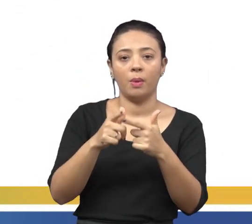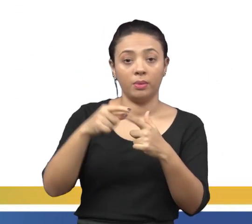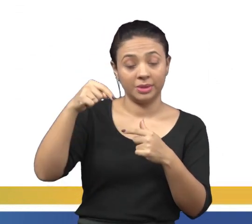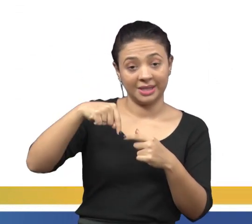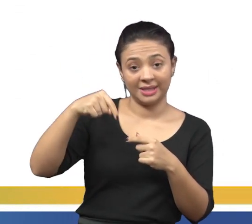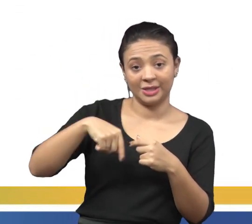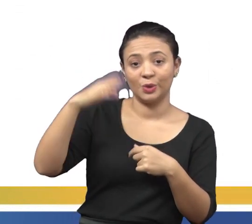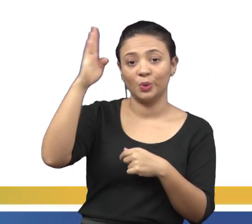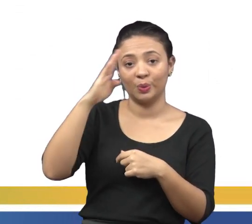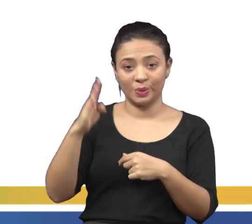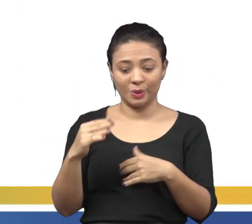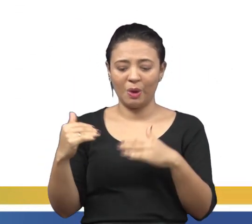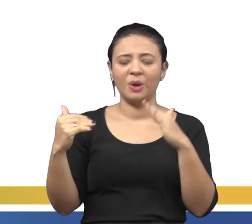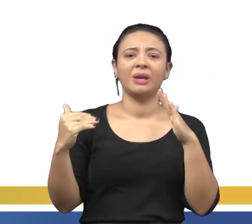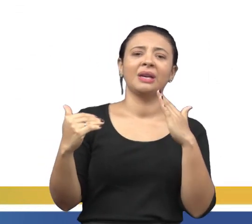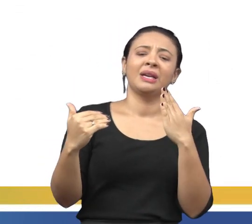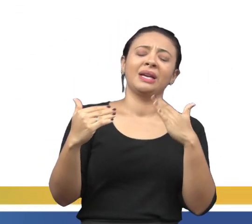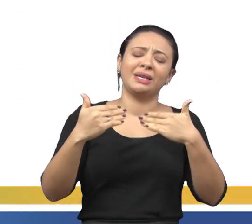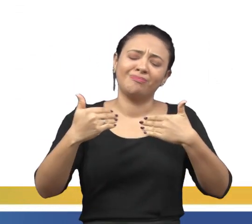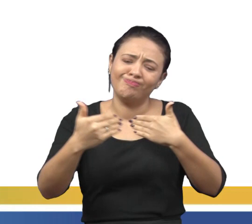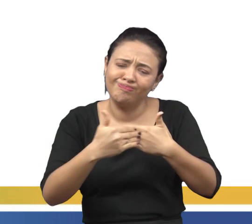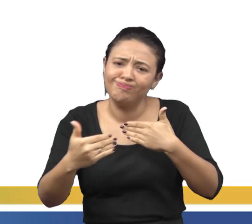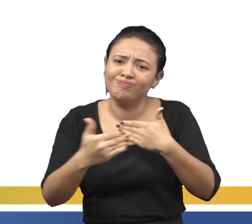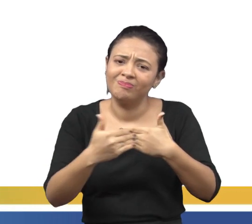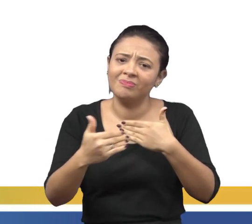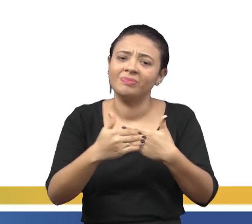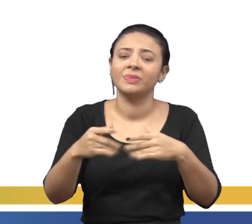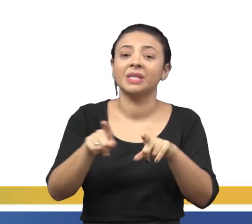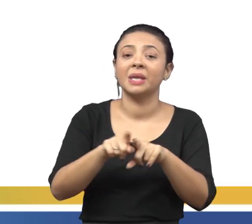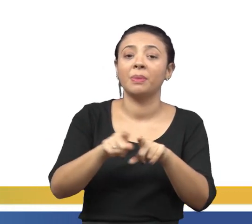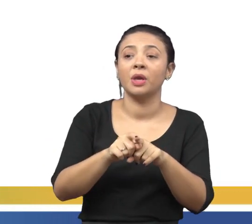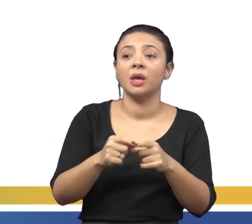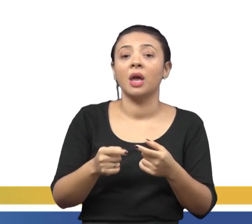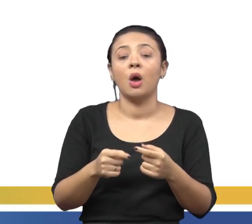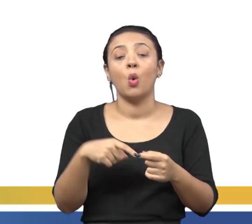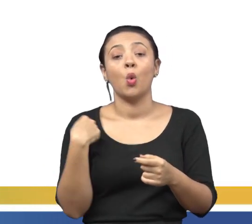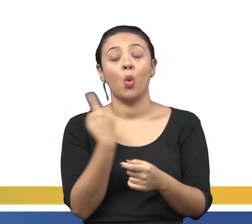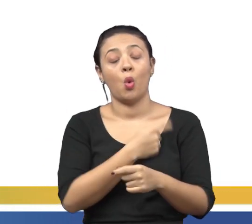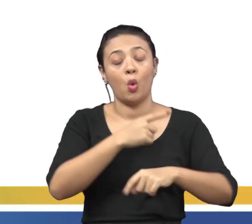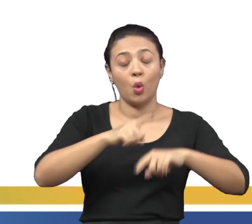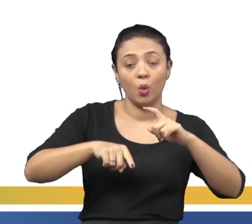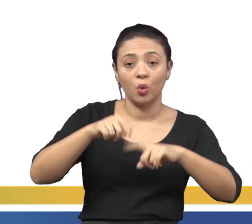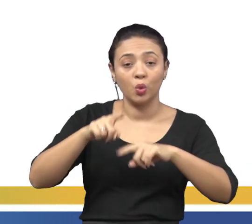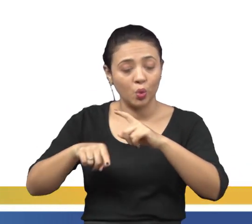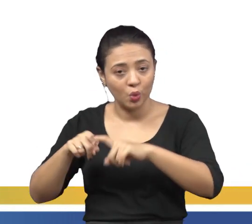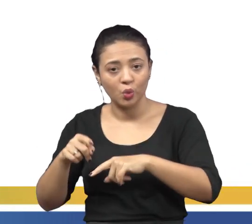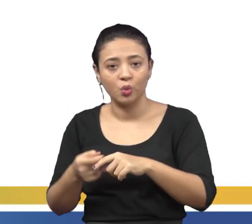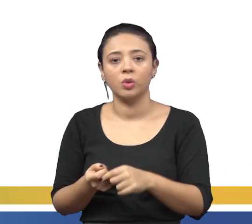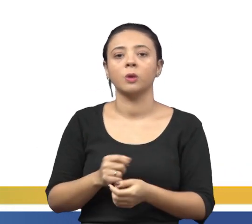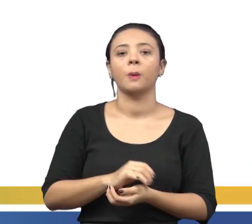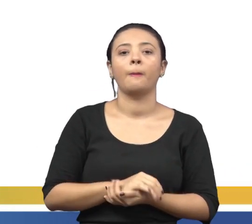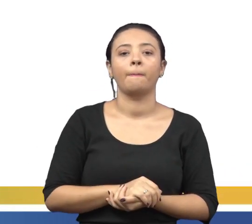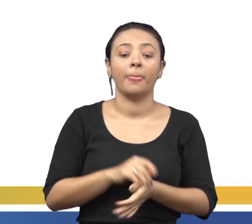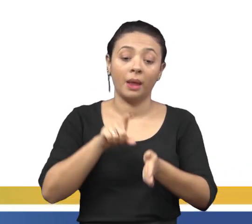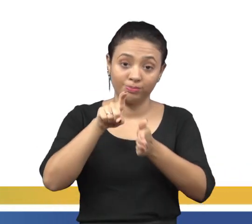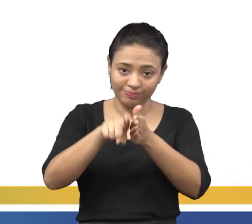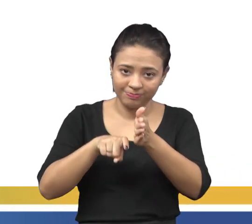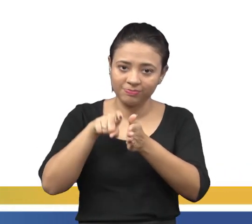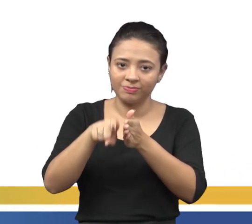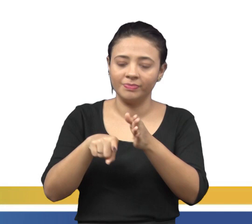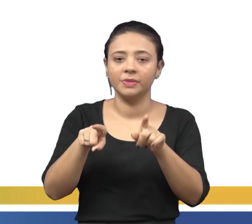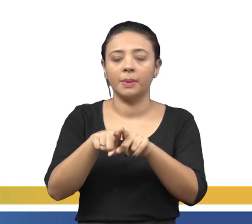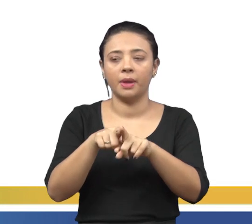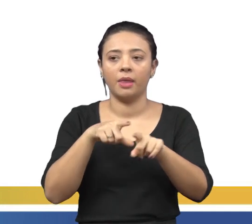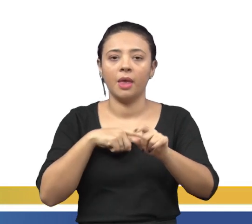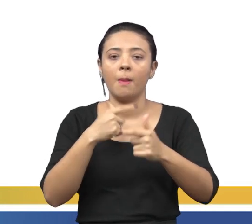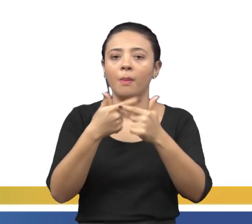questão pecuária, e barreiras fitossanitárias relacionadas aos nossos produtos agrícolas, tá? Temos também entraves,